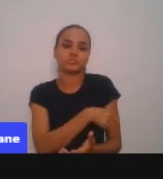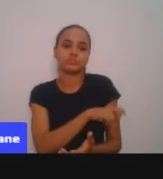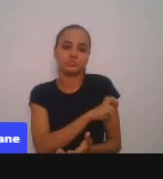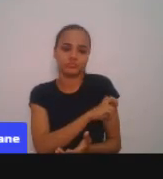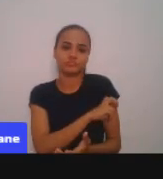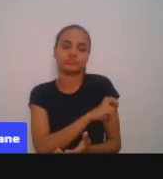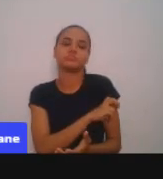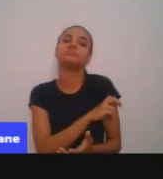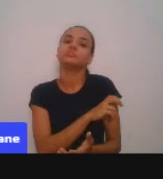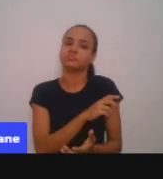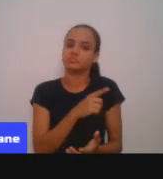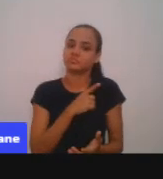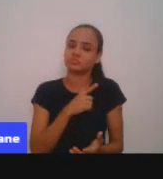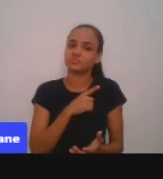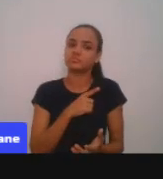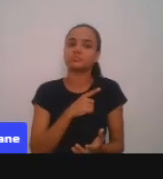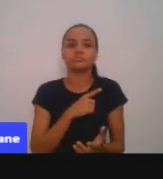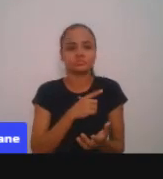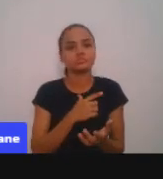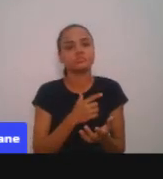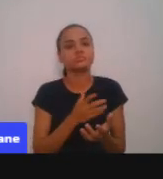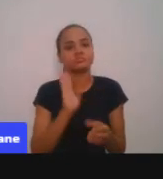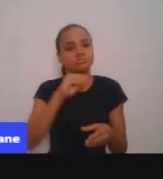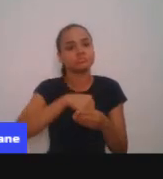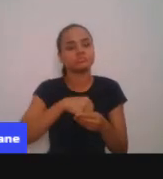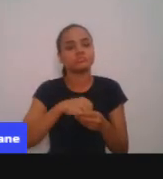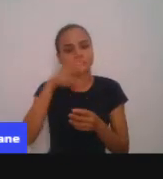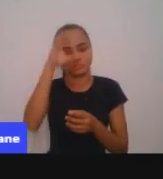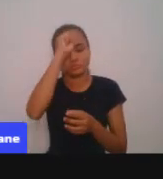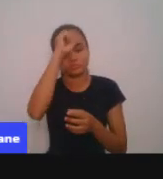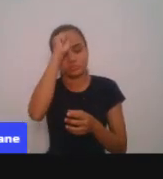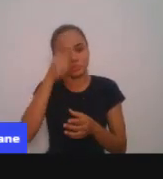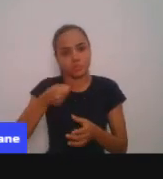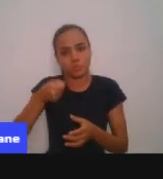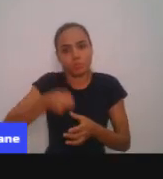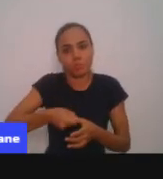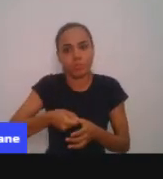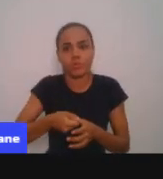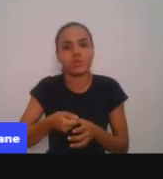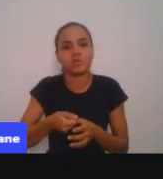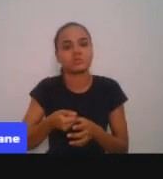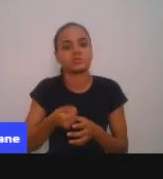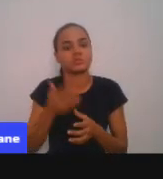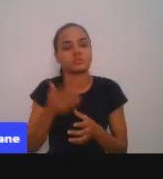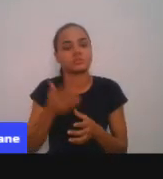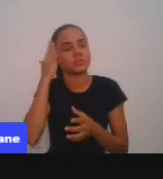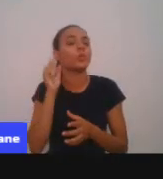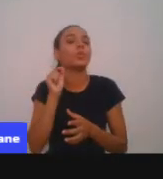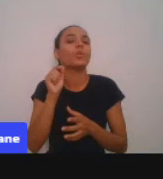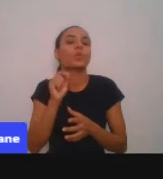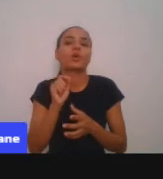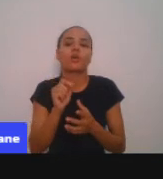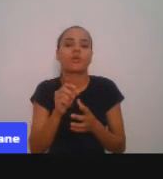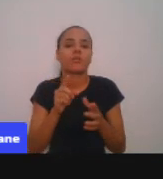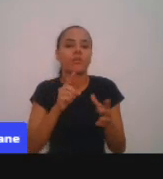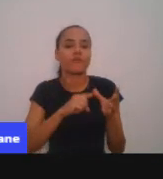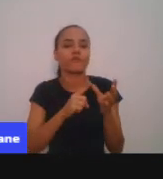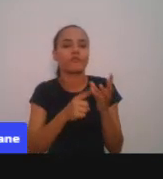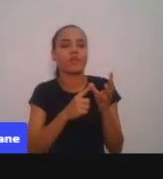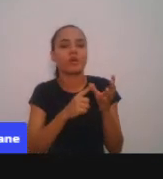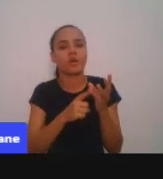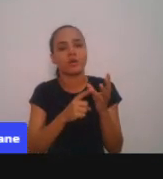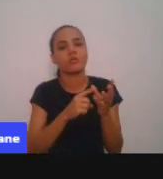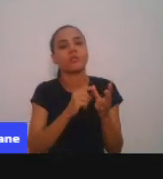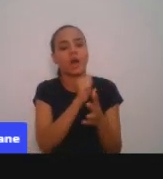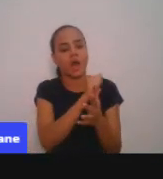obrigatoriedade das crianças saberem o que é vogal e o que é consoante. Só que eu trouxe o tutorial dele porque ele fez